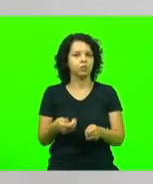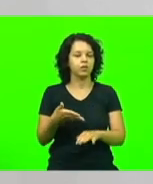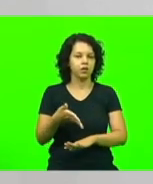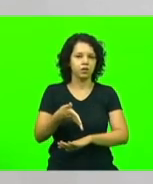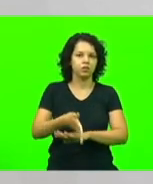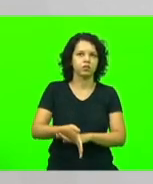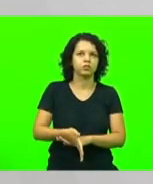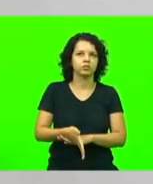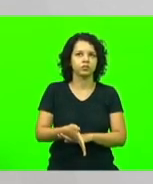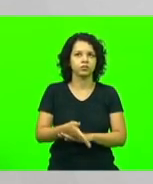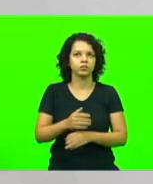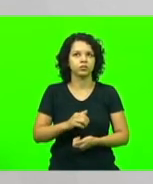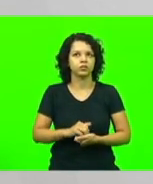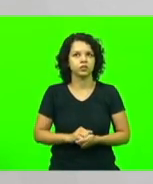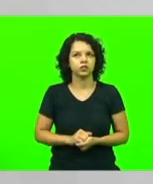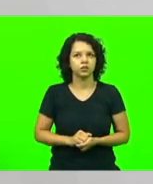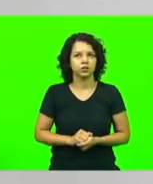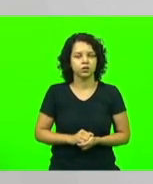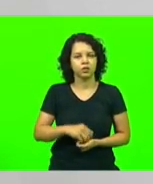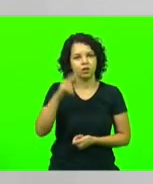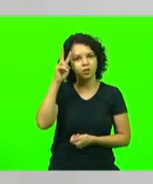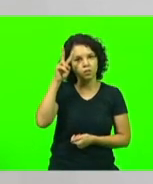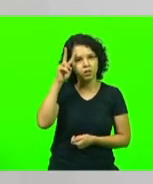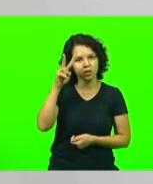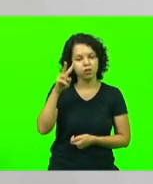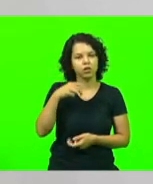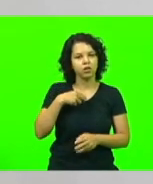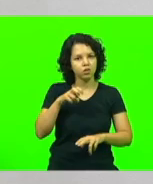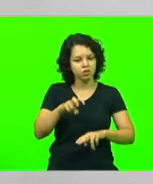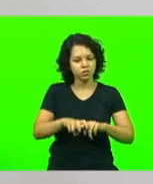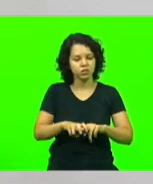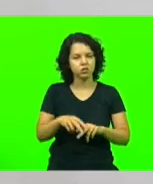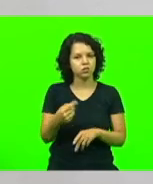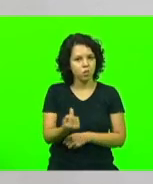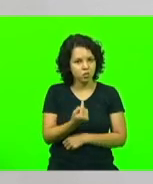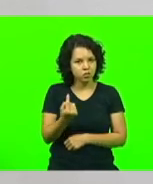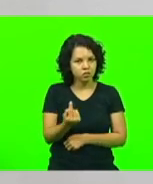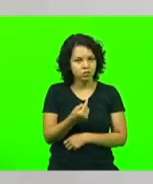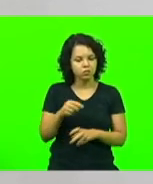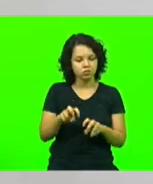E tenho firme na minha lembrança de quantas vezes me sentei sozinho dentro desse plenário.